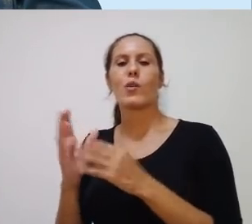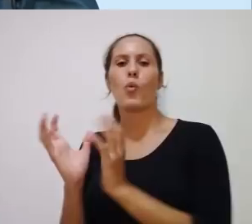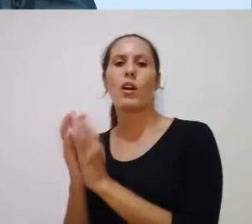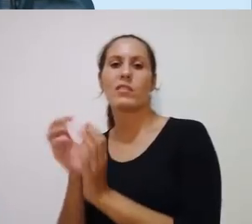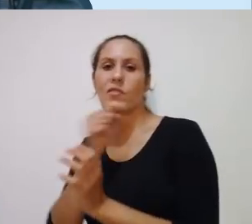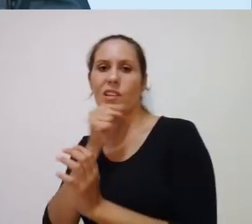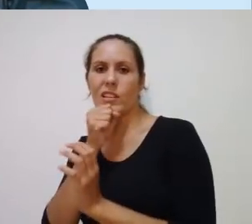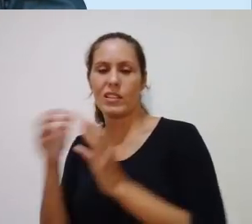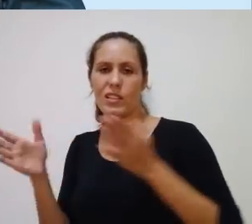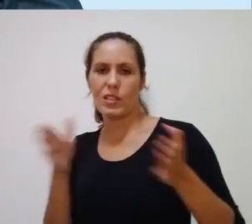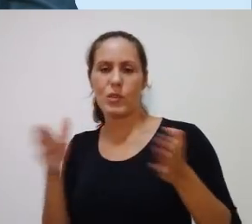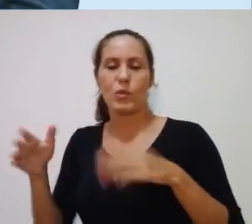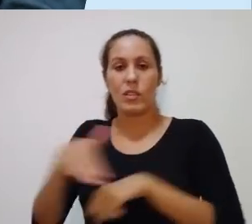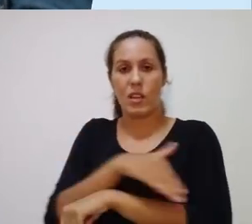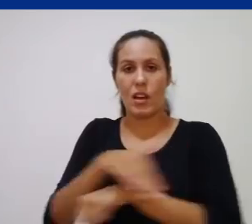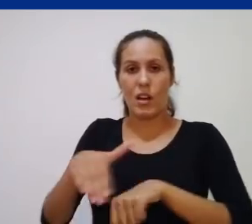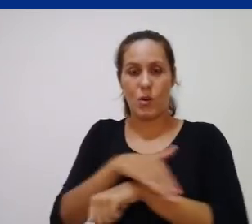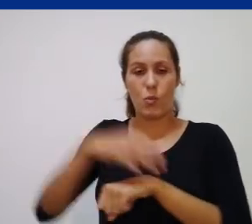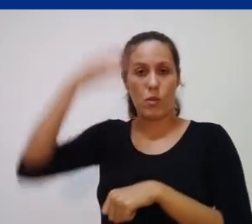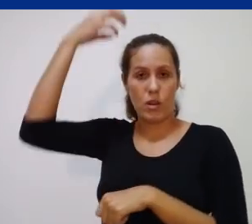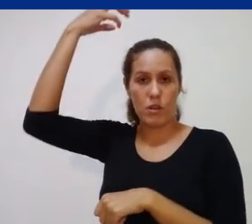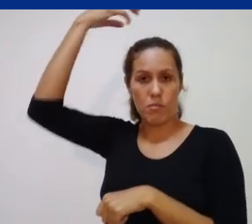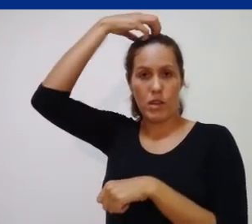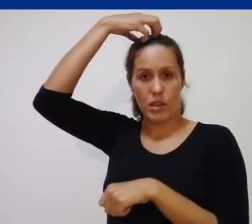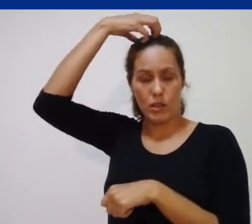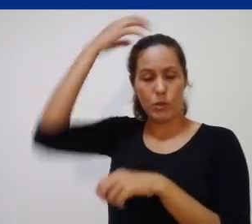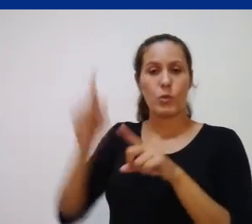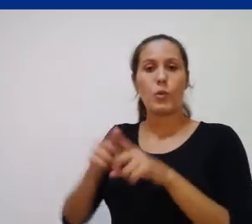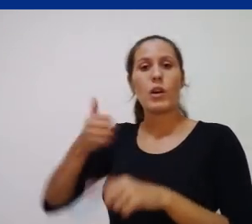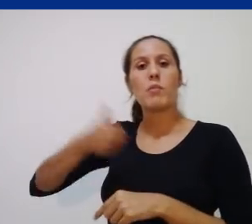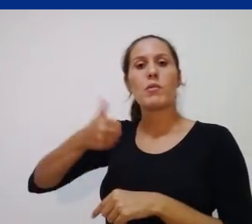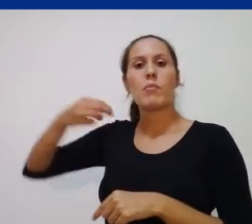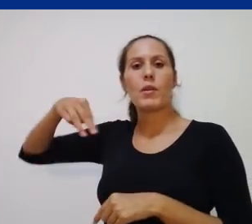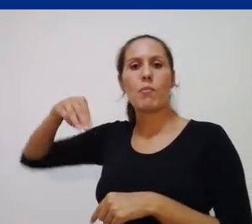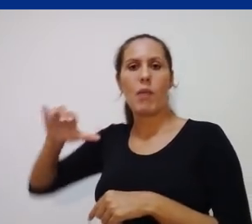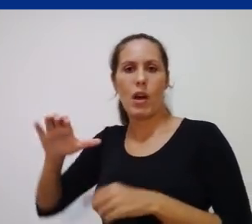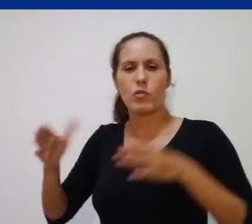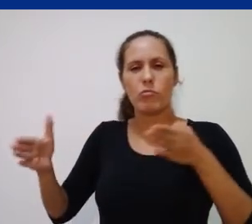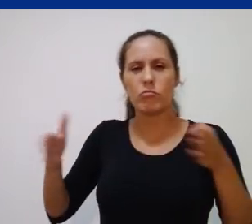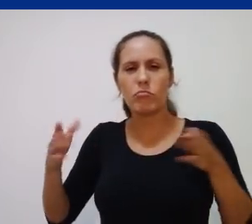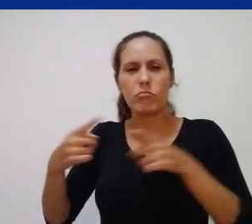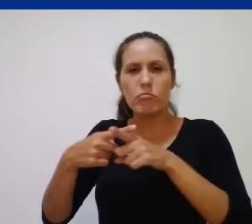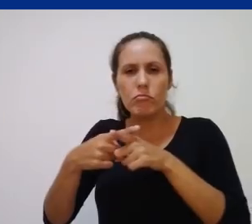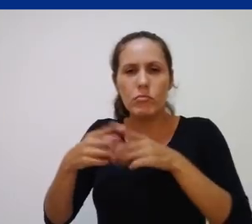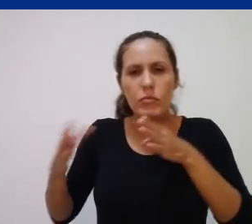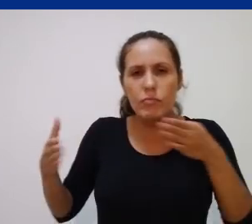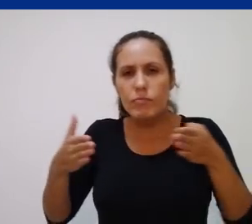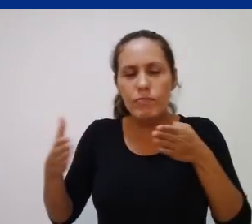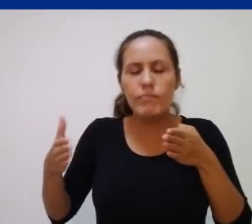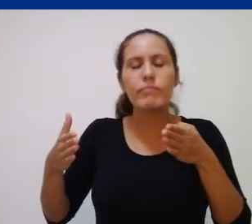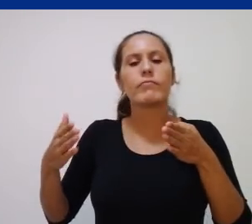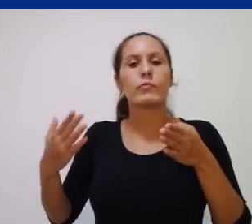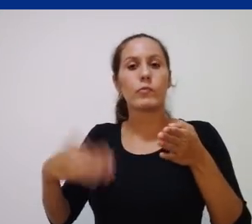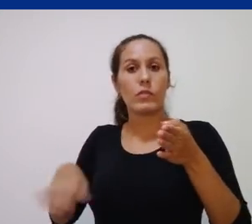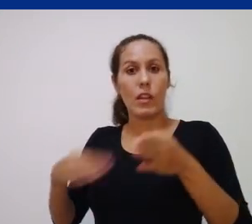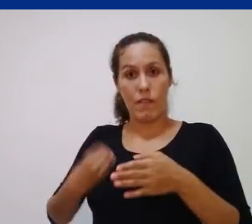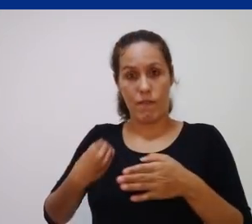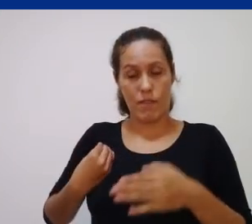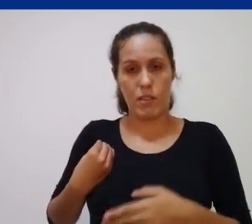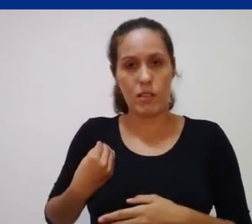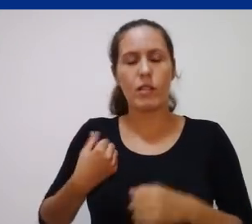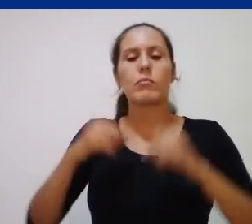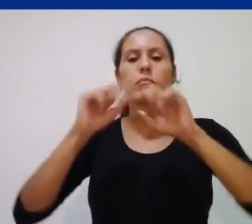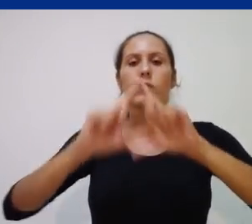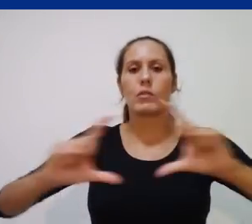Rua do Imperador e a Rua 1º de Março. Esse cruzamento aí é exatamente aquele cruzamento. Se você for lá hoje na Rua do Imperador 1º de Março, tem lá uma